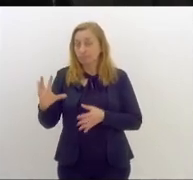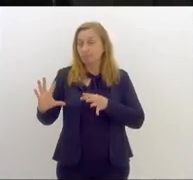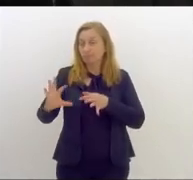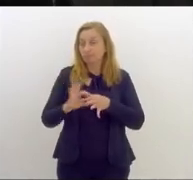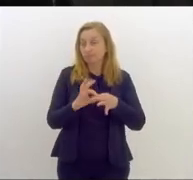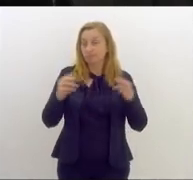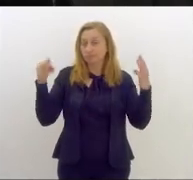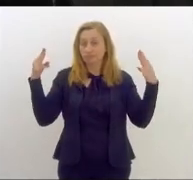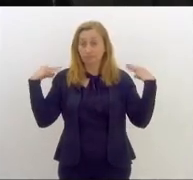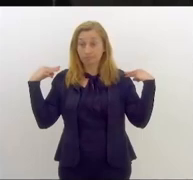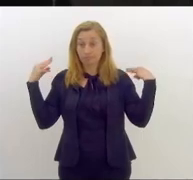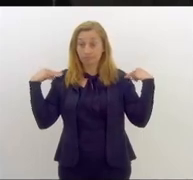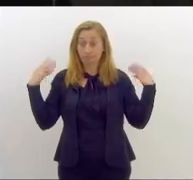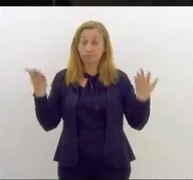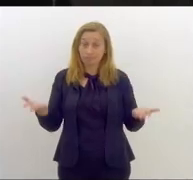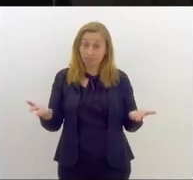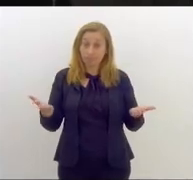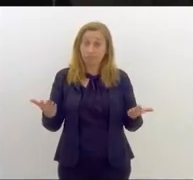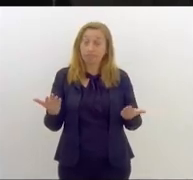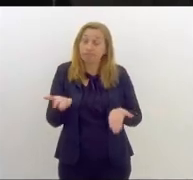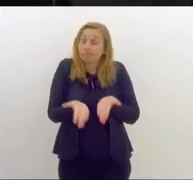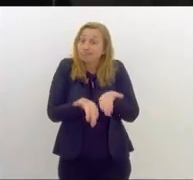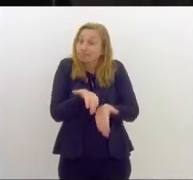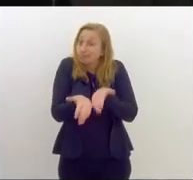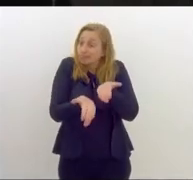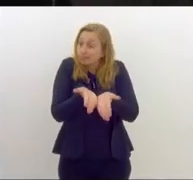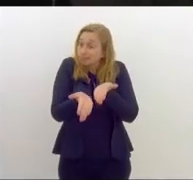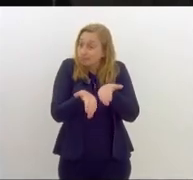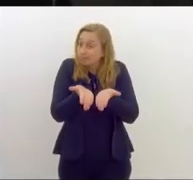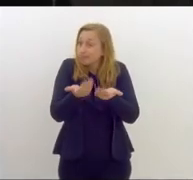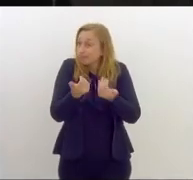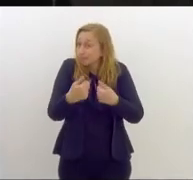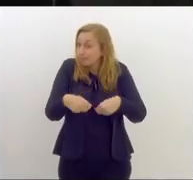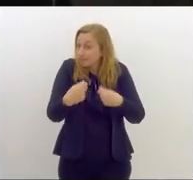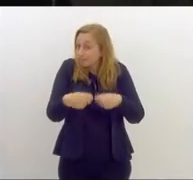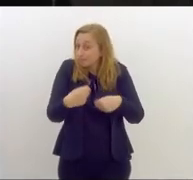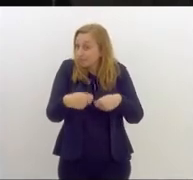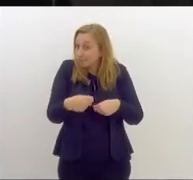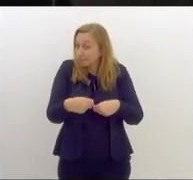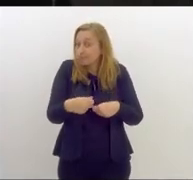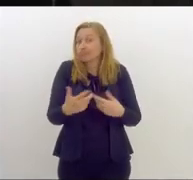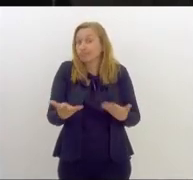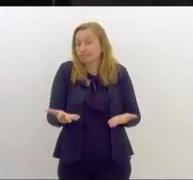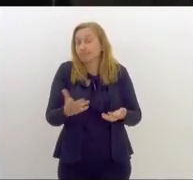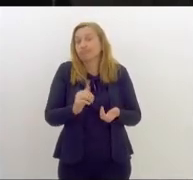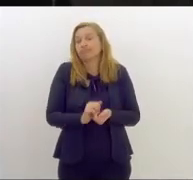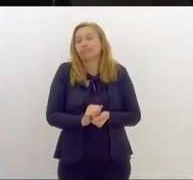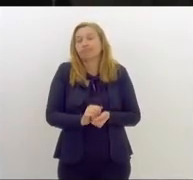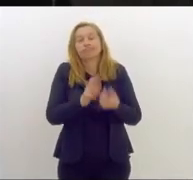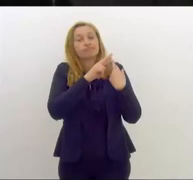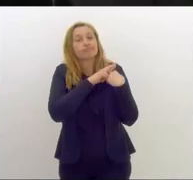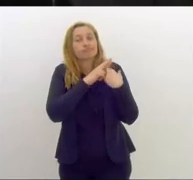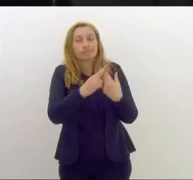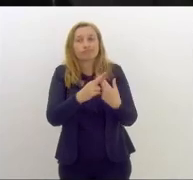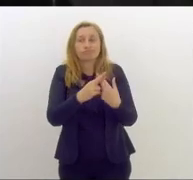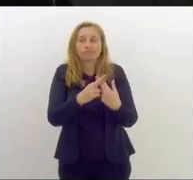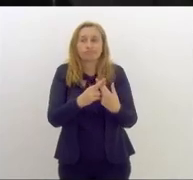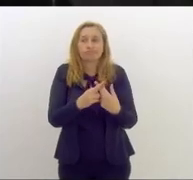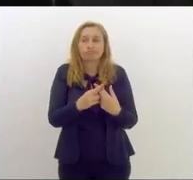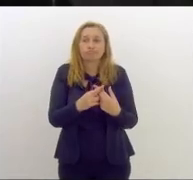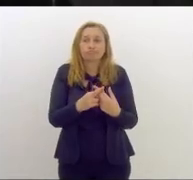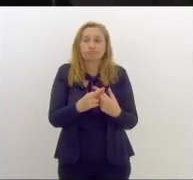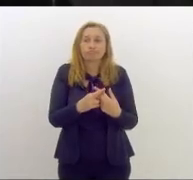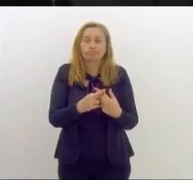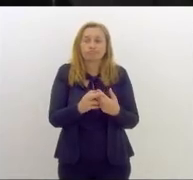que ela tem que cuidar dessa legalidade tem a responsabilidade do que